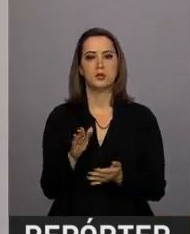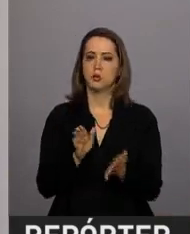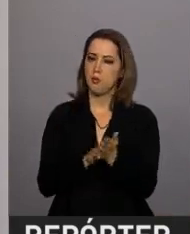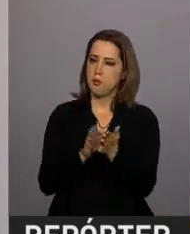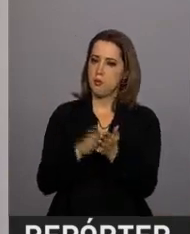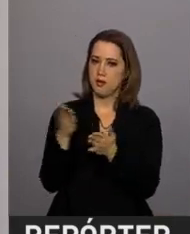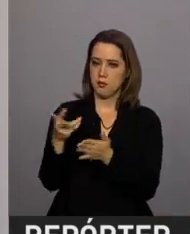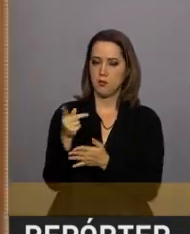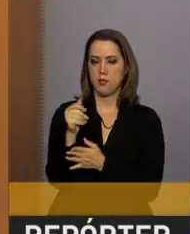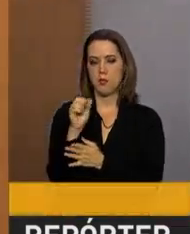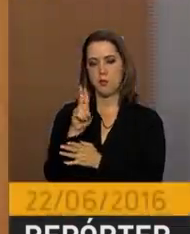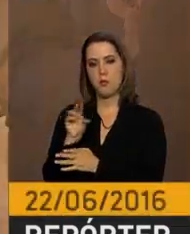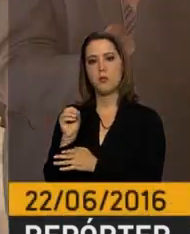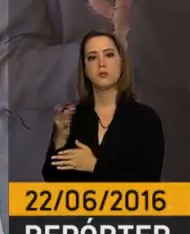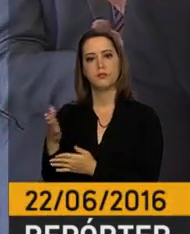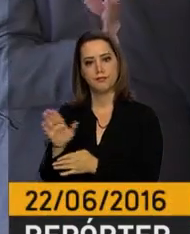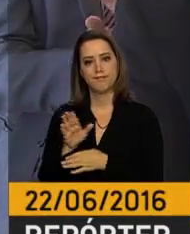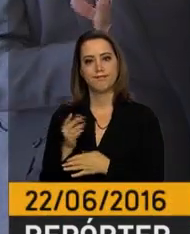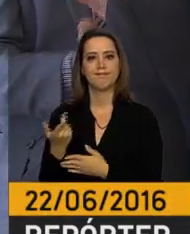conte sempre